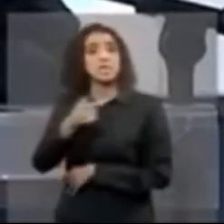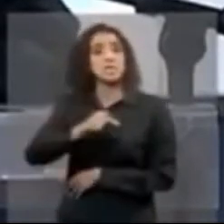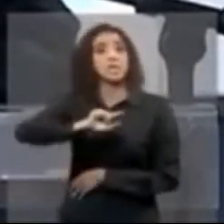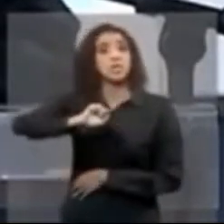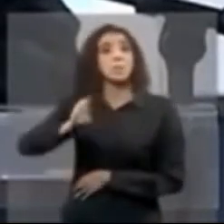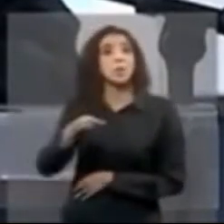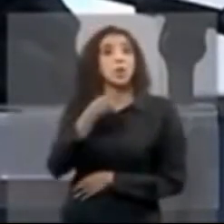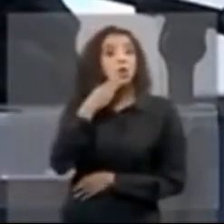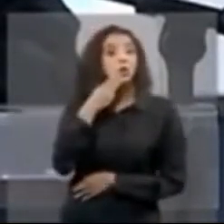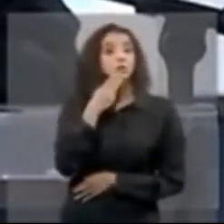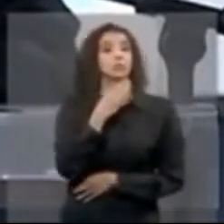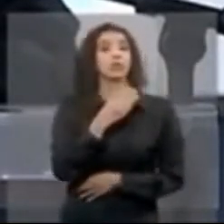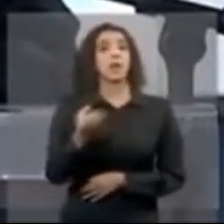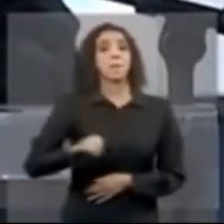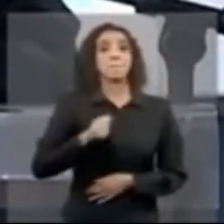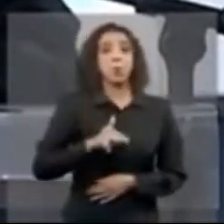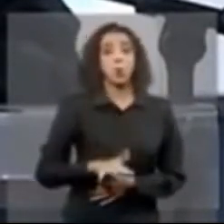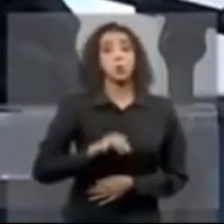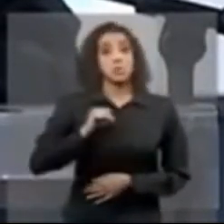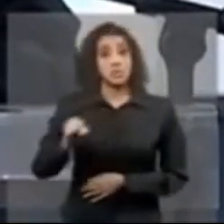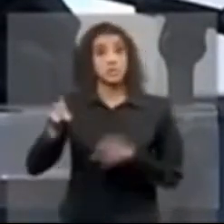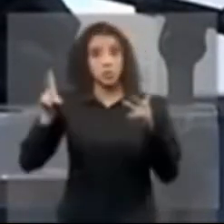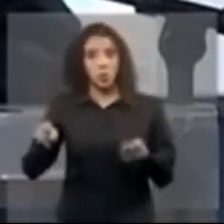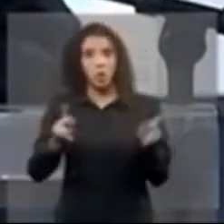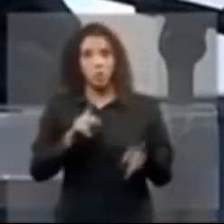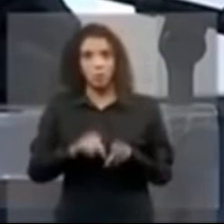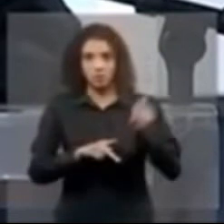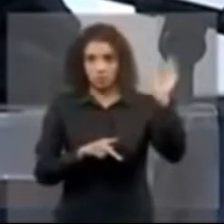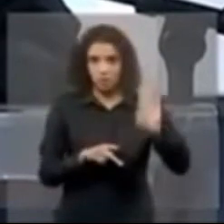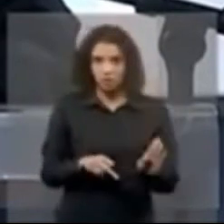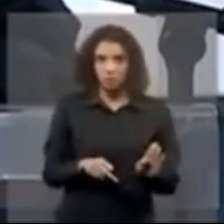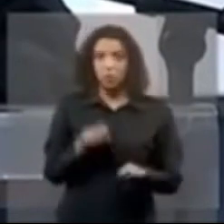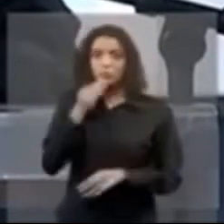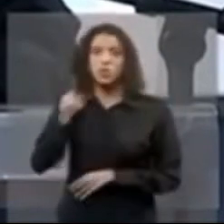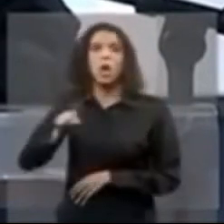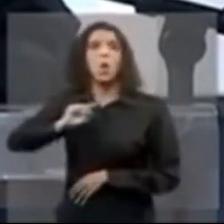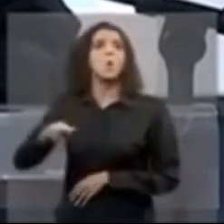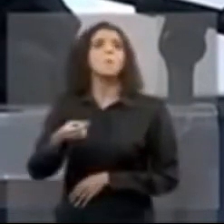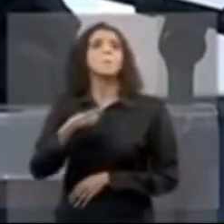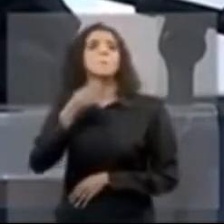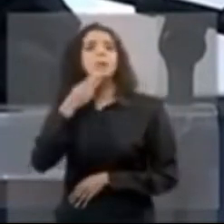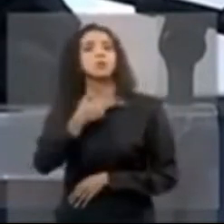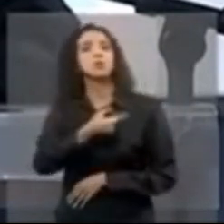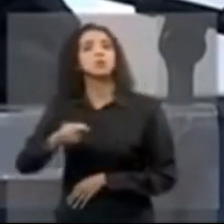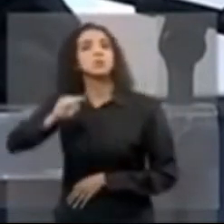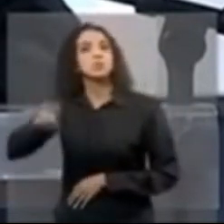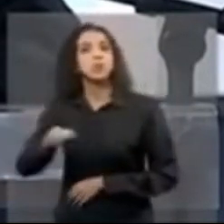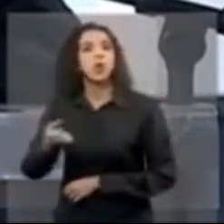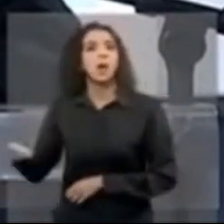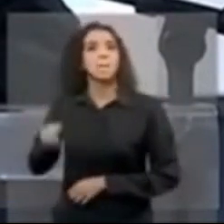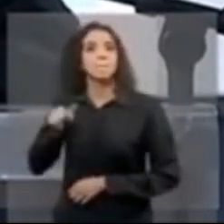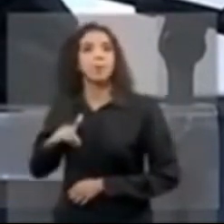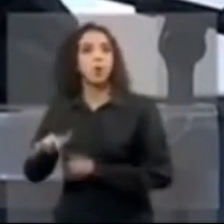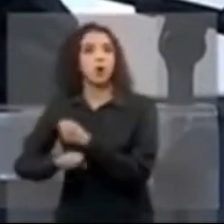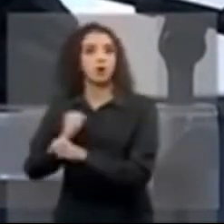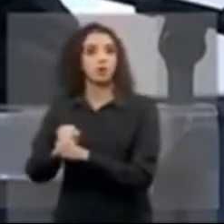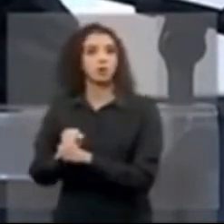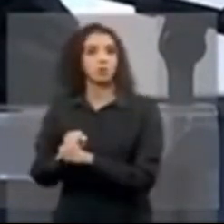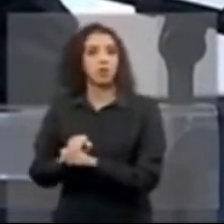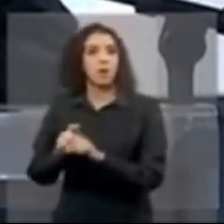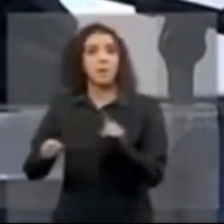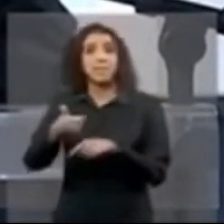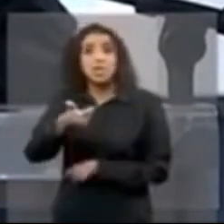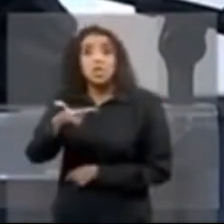mil abortos, se tivesse a população do Brasil, faria 1 milhão e 200 mil abortos por ano, mas isto é